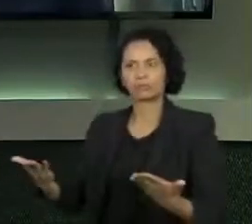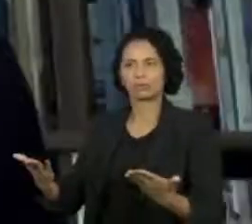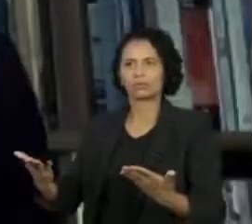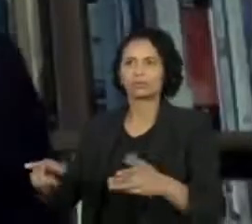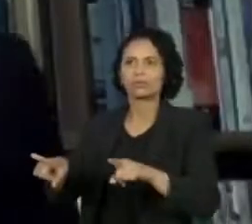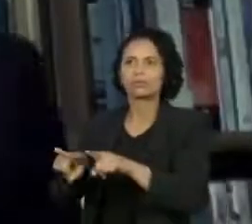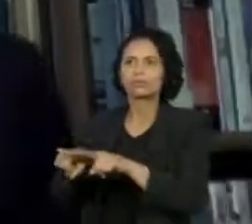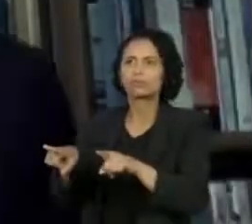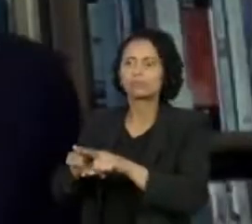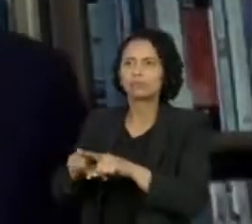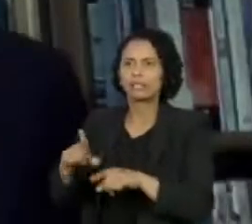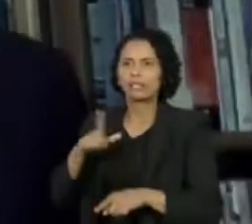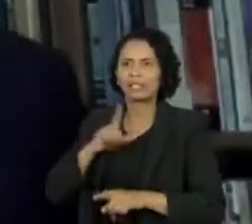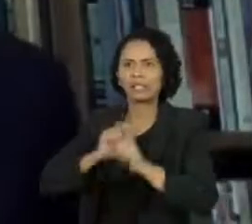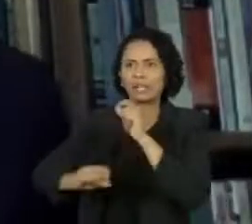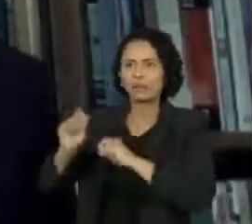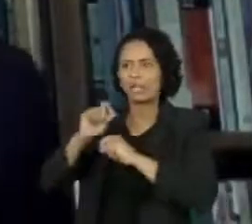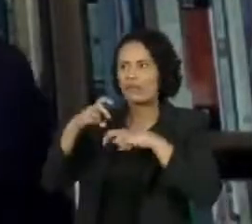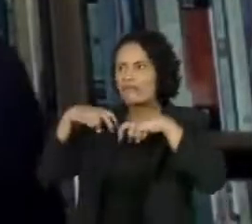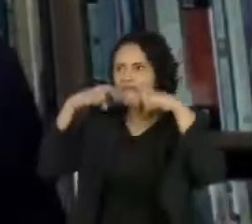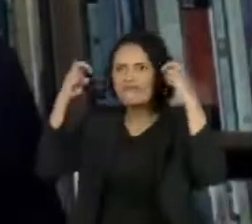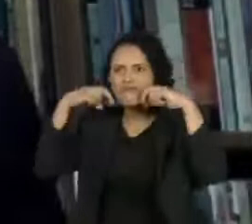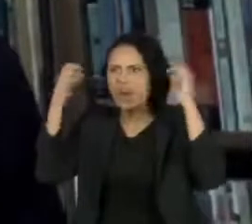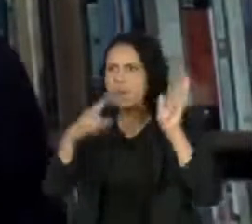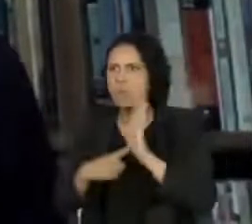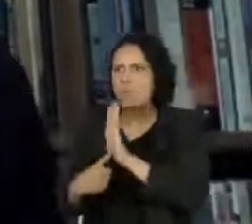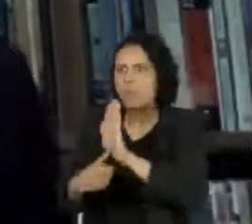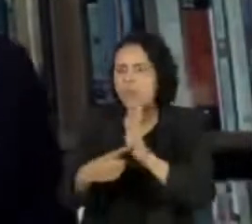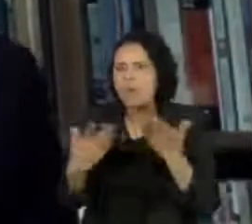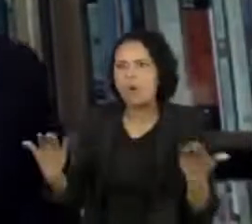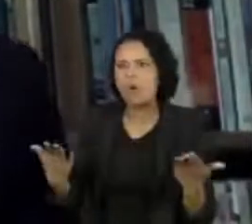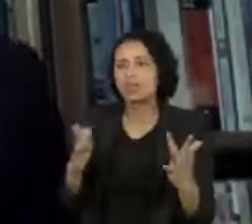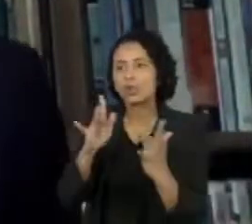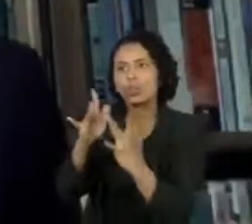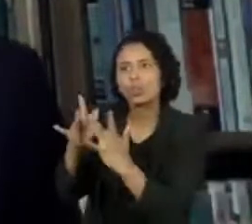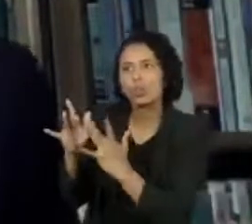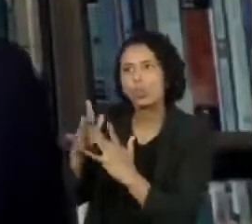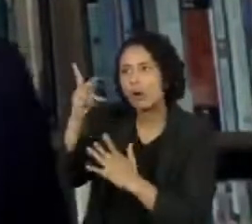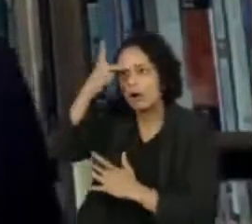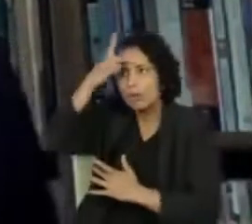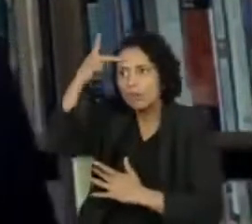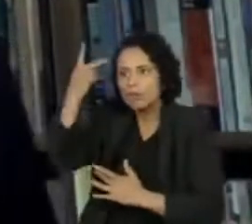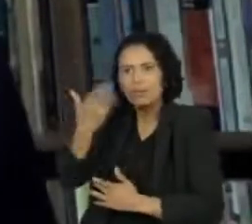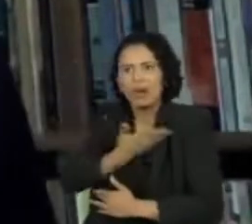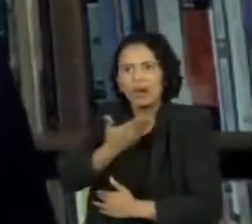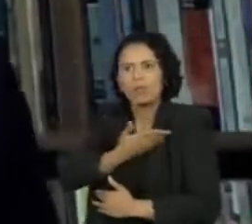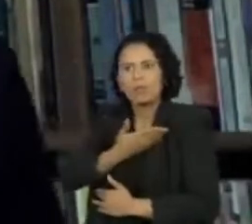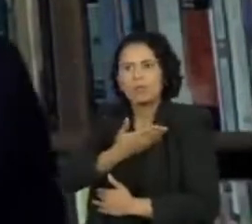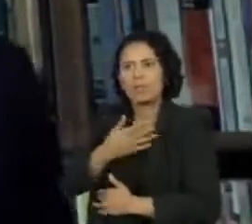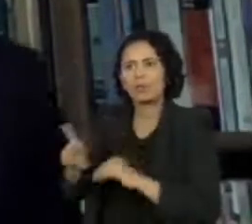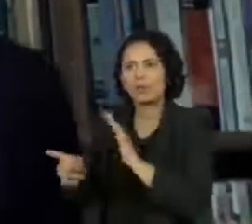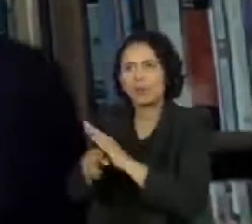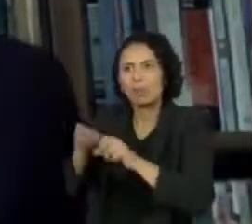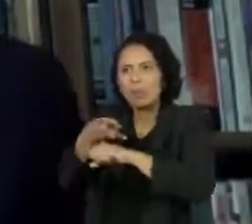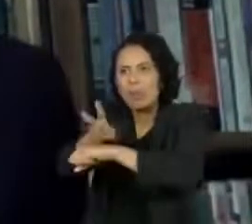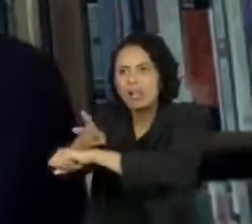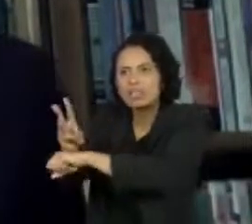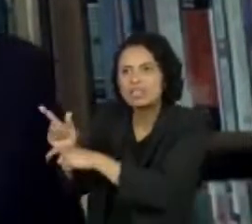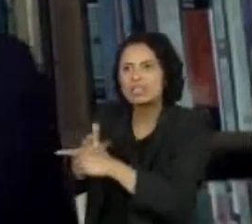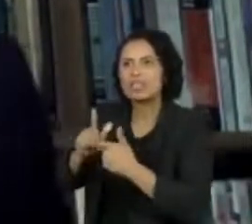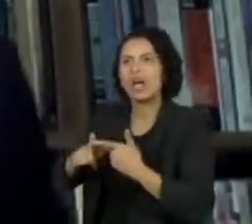digamos assim, como expôs ao ridículo e fez contato com terceiros, através de WhatsApp,